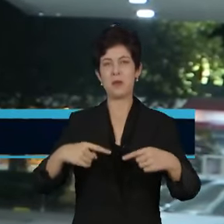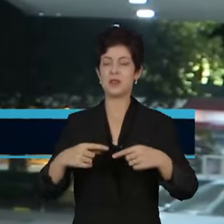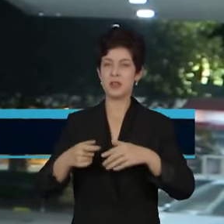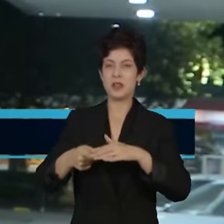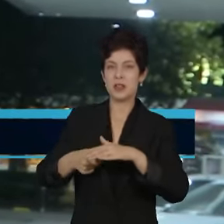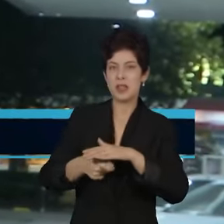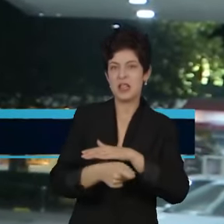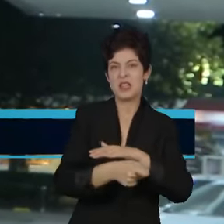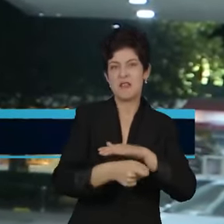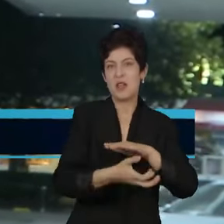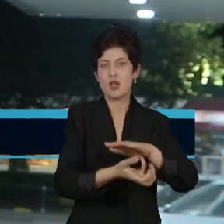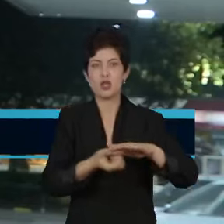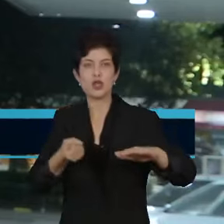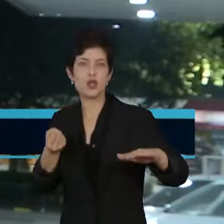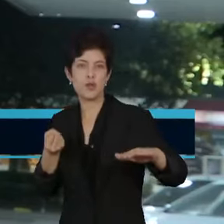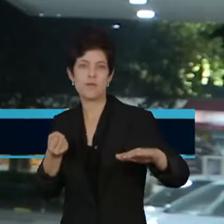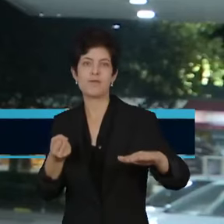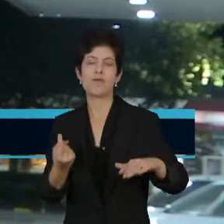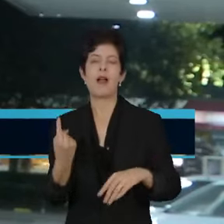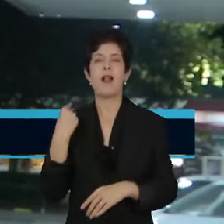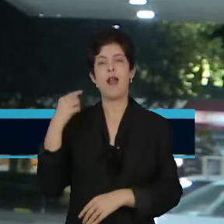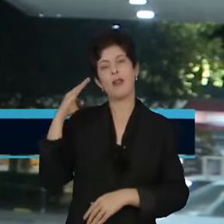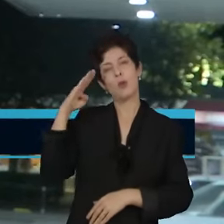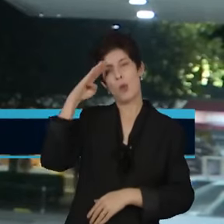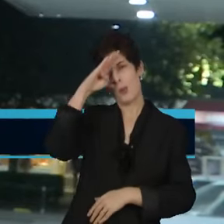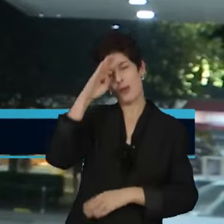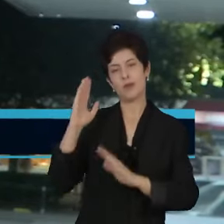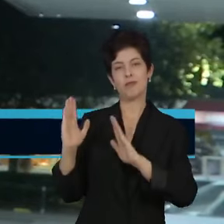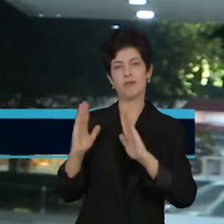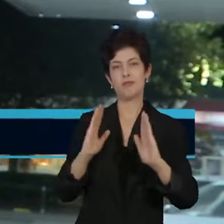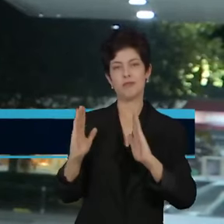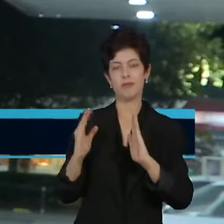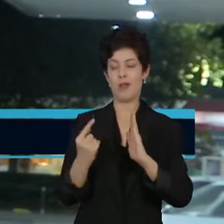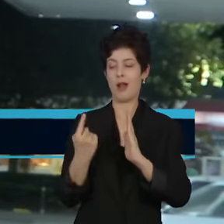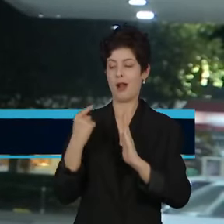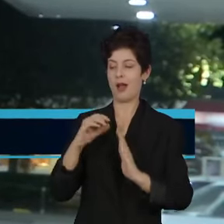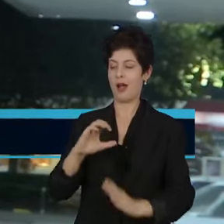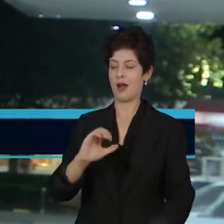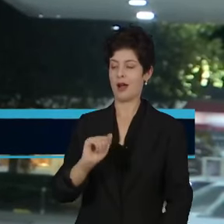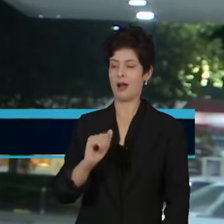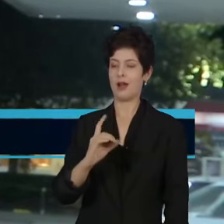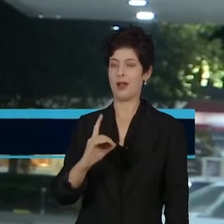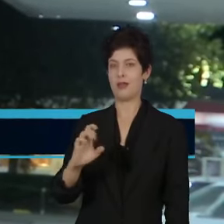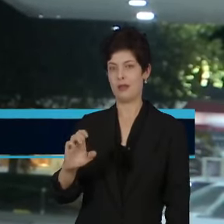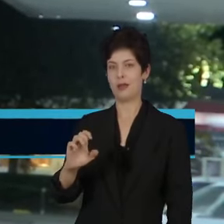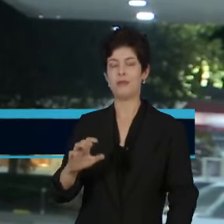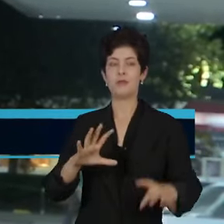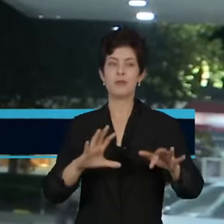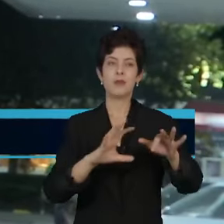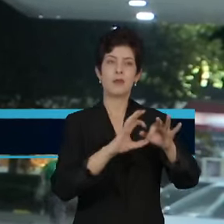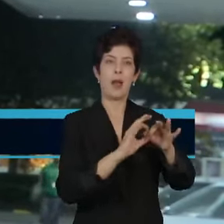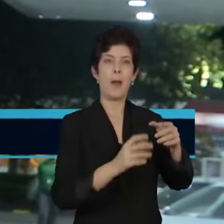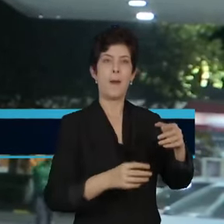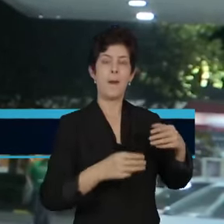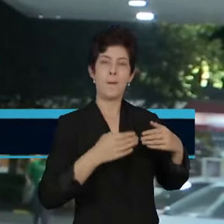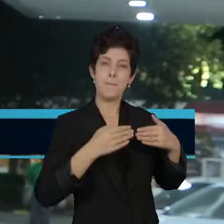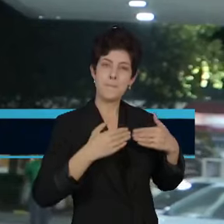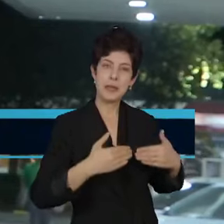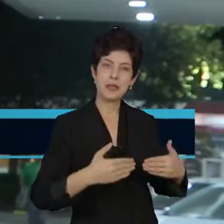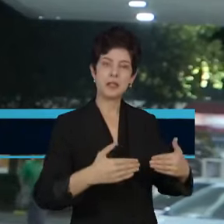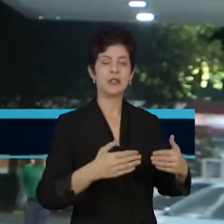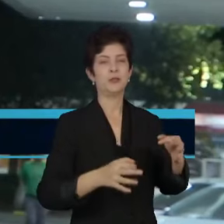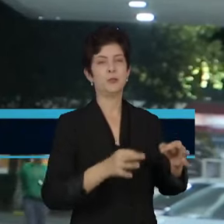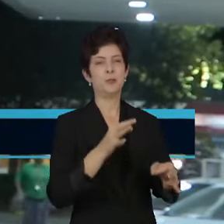desinvestimento adotada na gestão de Jair Bolsonaro. Na época, o Cade, ligado ao Ministério da Justiça, chegou a abrir